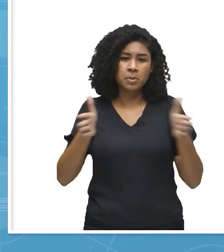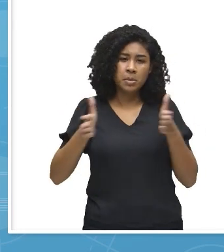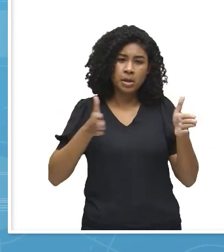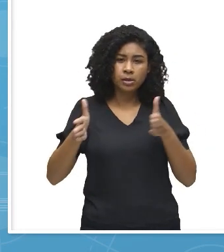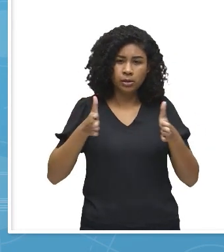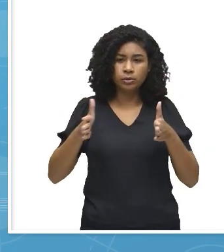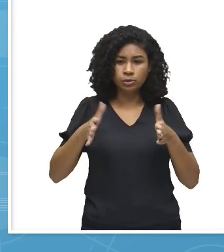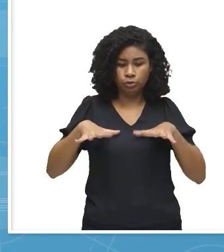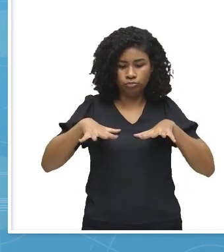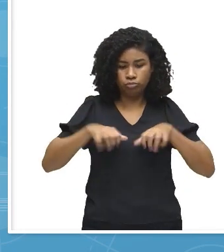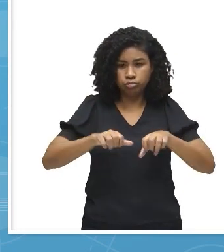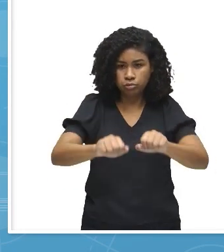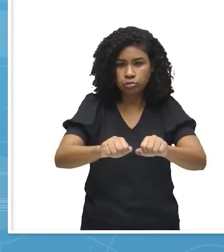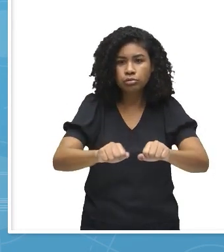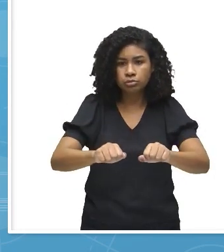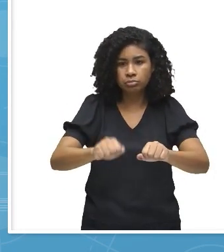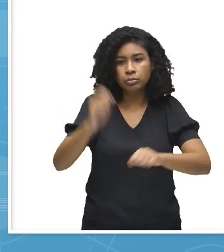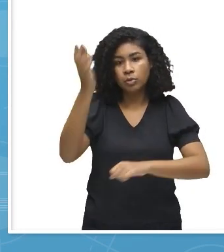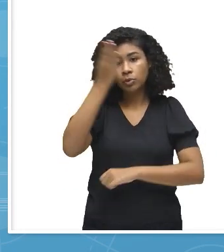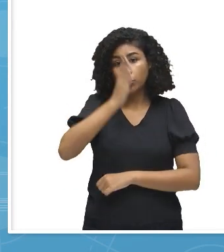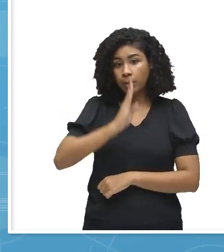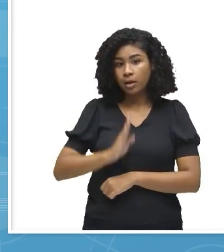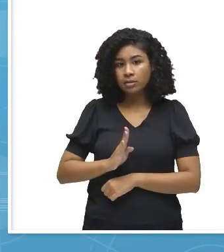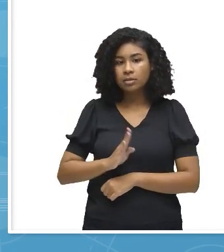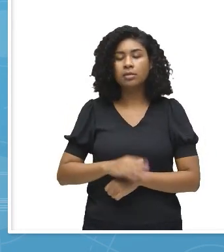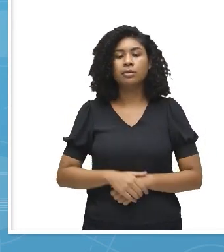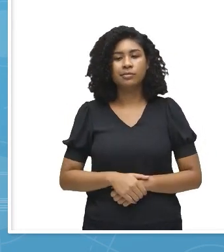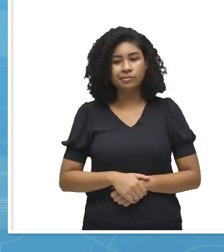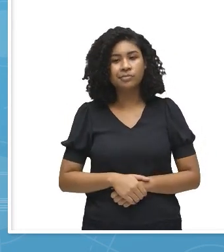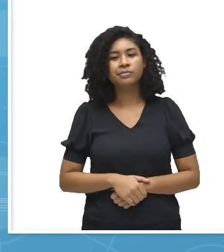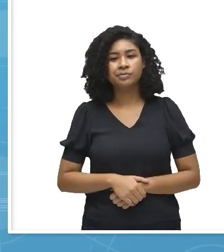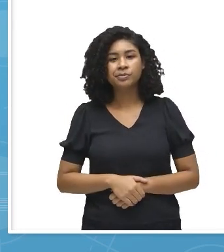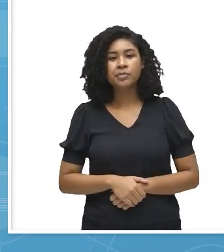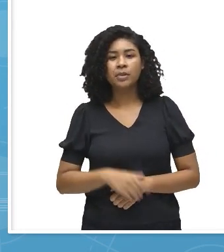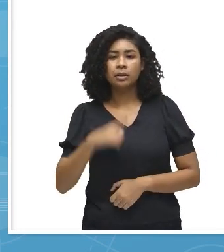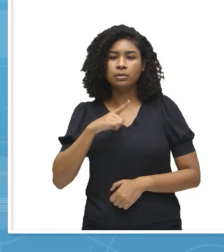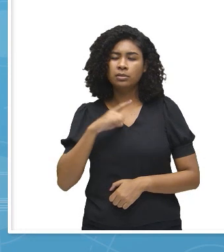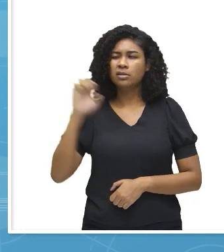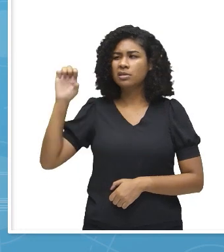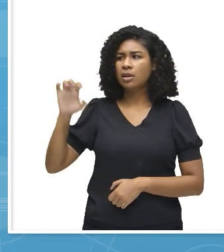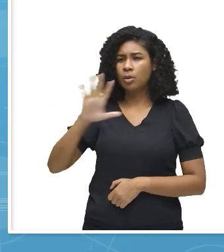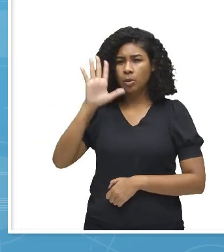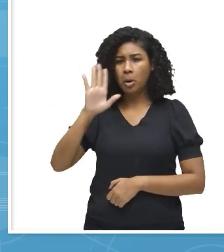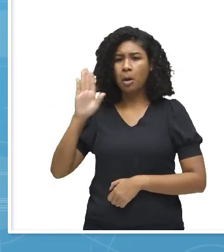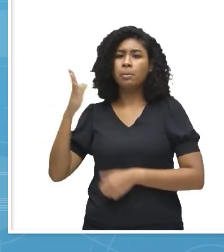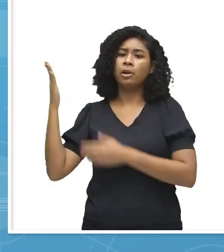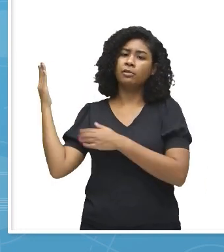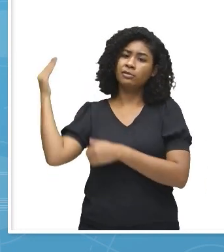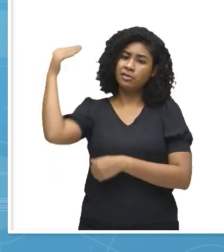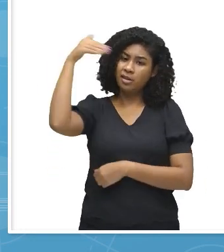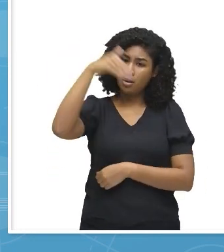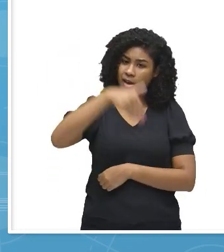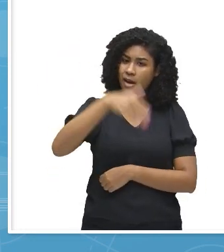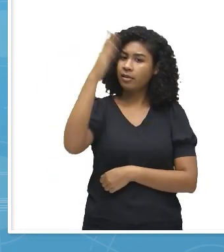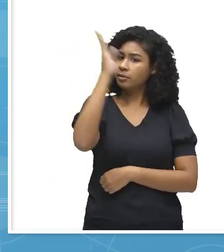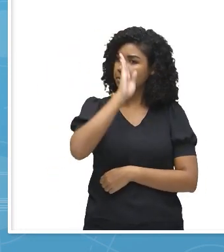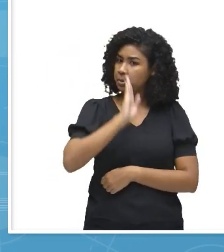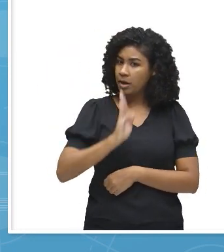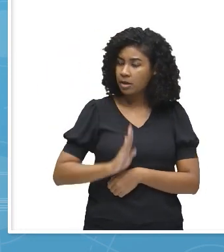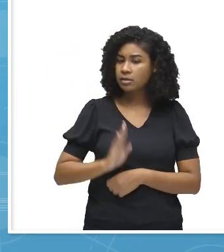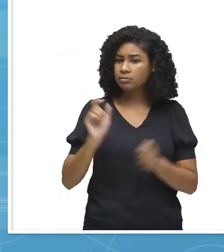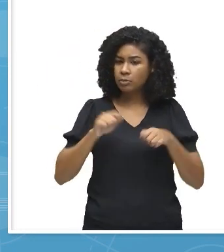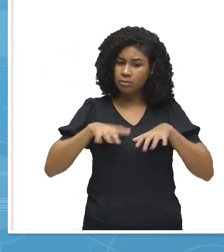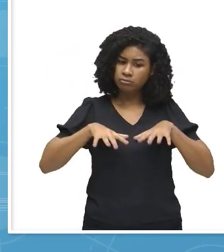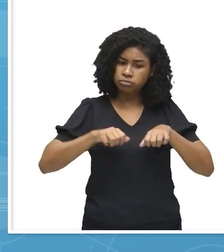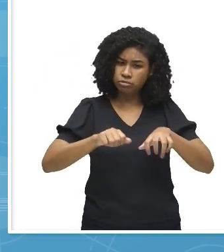gente? Então, durante o período aí das colônias, onde os europeus vieram para o Brasil, né, e